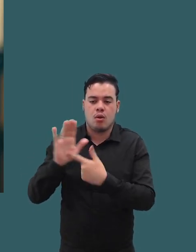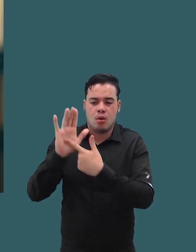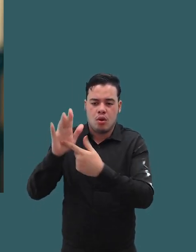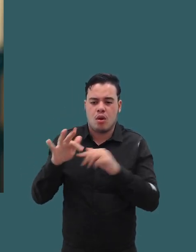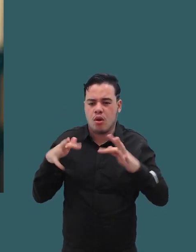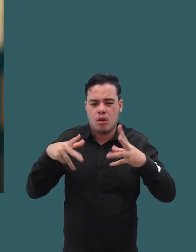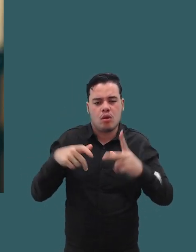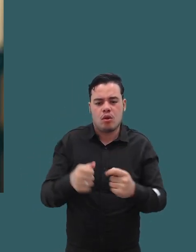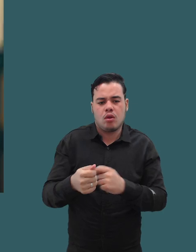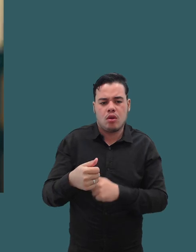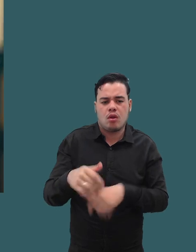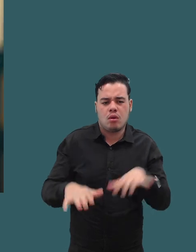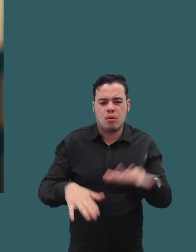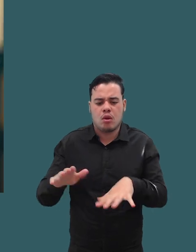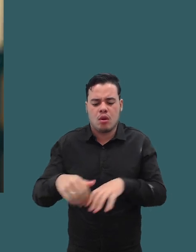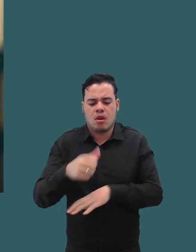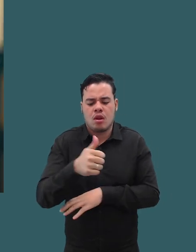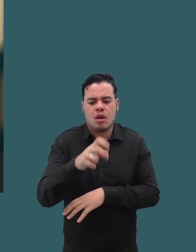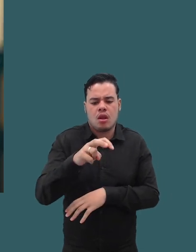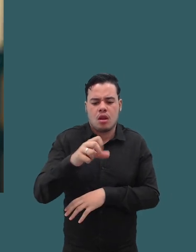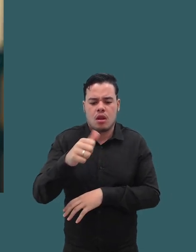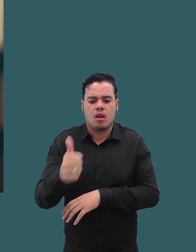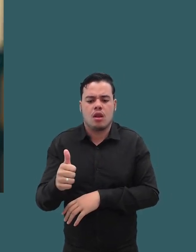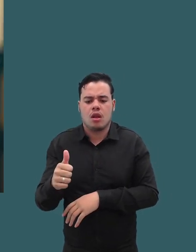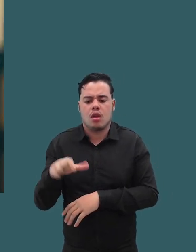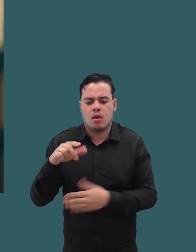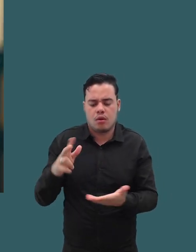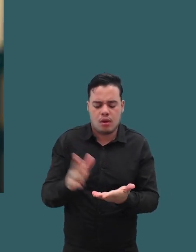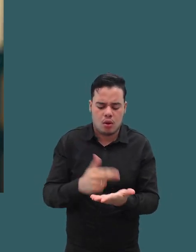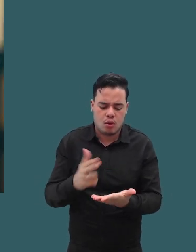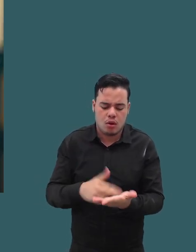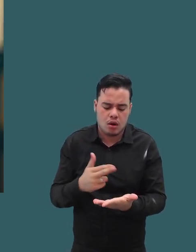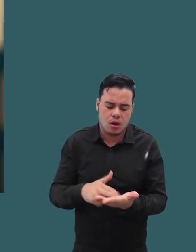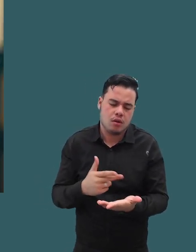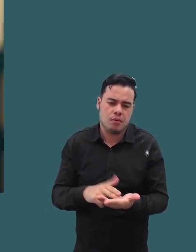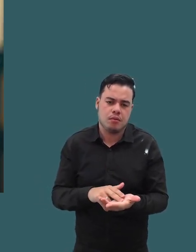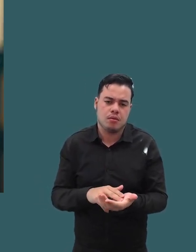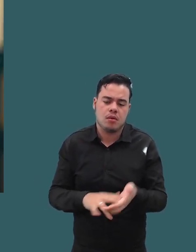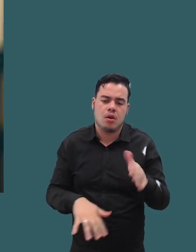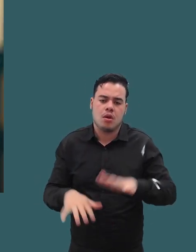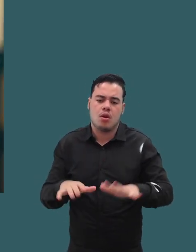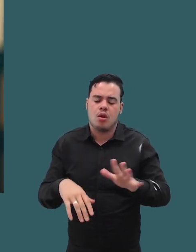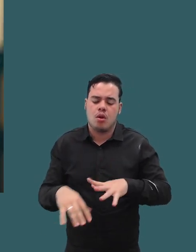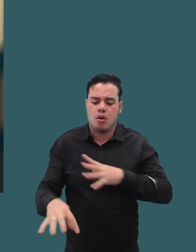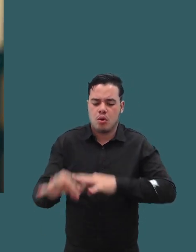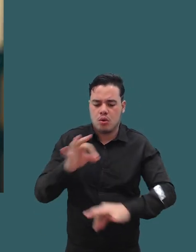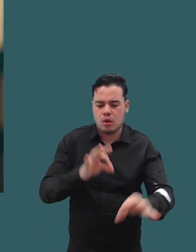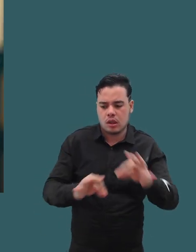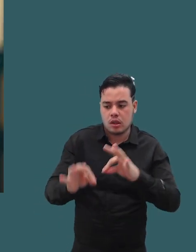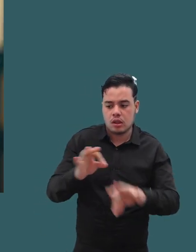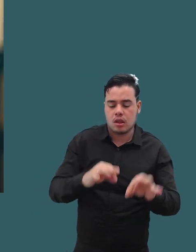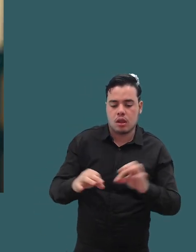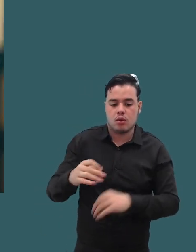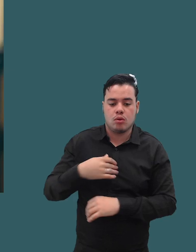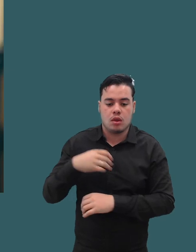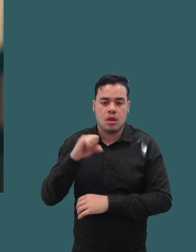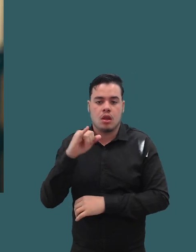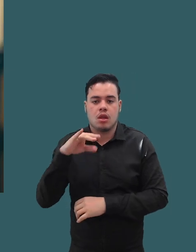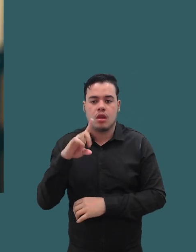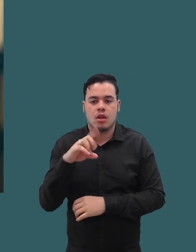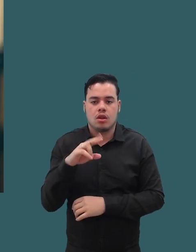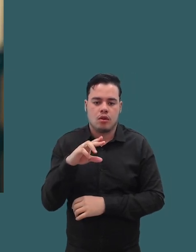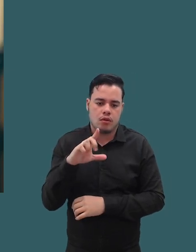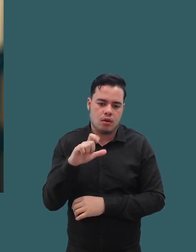período analisado, 151 livros ou e-books de autoria individual ou organizados, além de